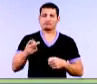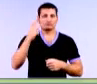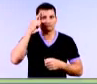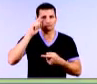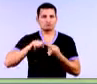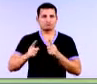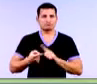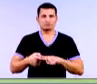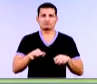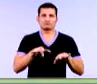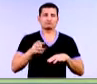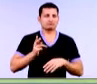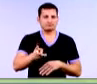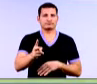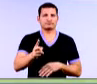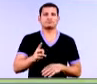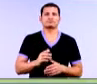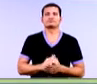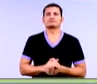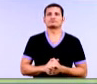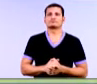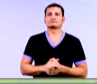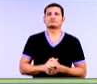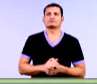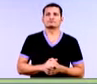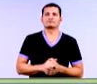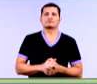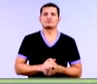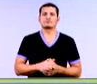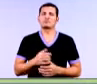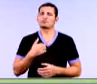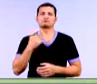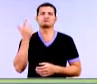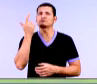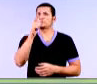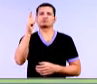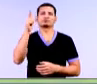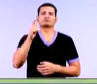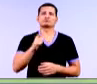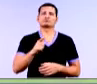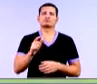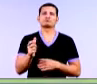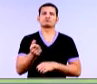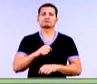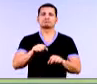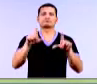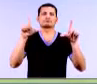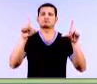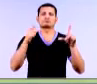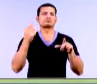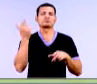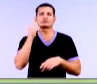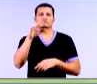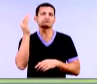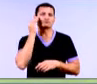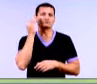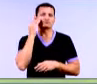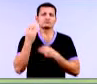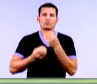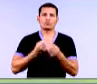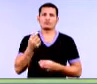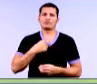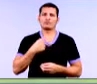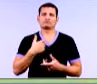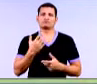lógica de programação. Só que eu não consigo executar, eu não consigo testar. Como que eu vou